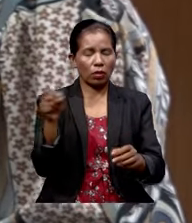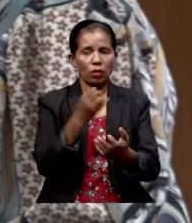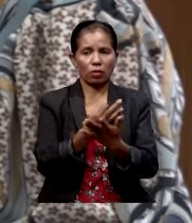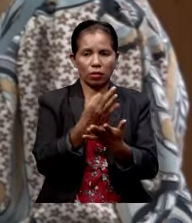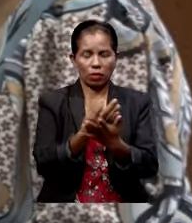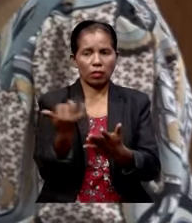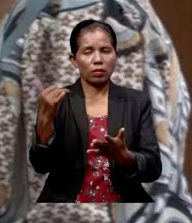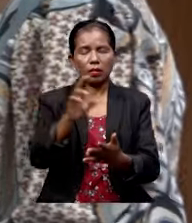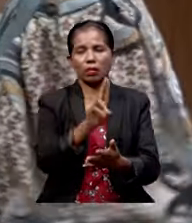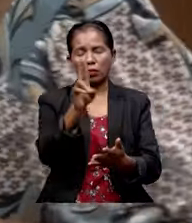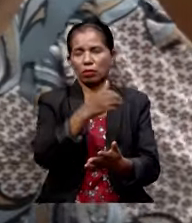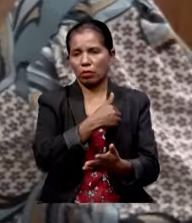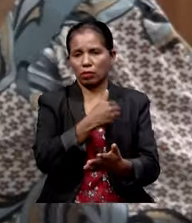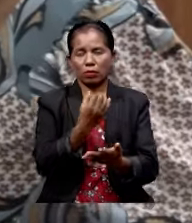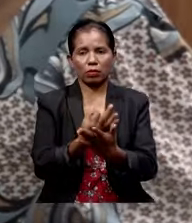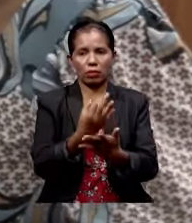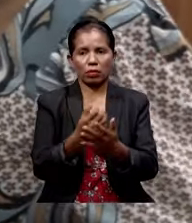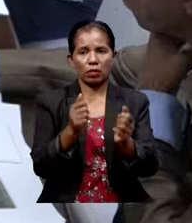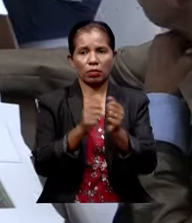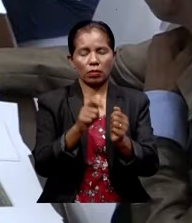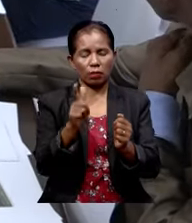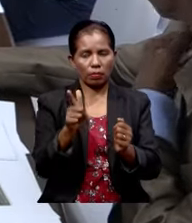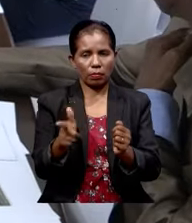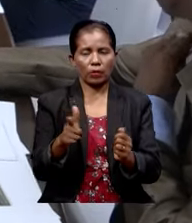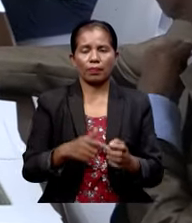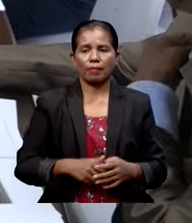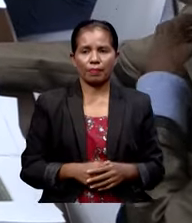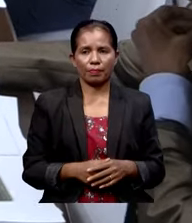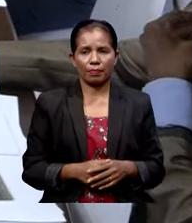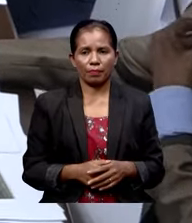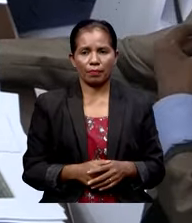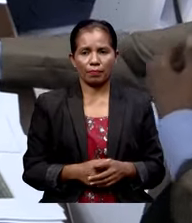ossa nebe será o que executa, hamutuk tocon Ruanulu Resin. Equipa cobertura, GMN.